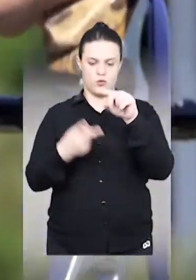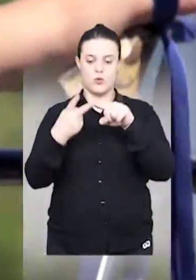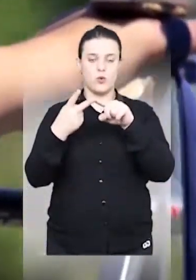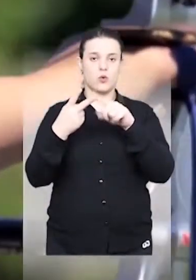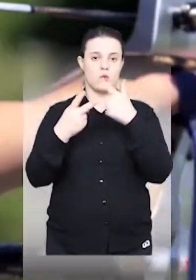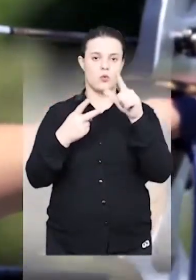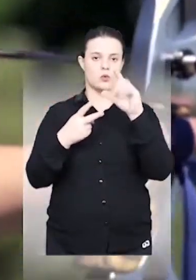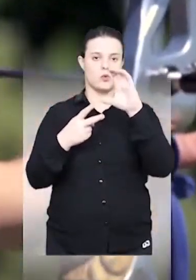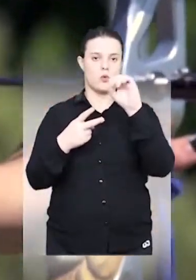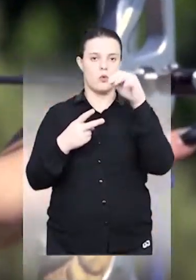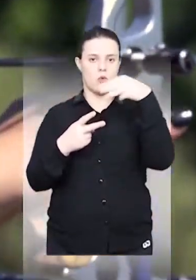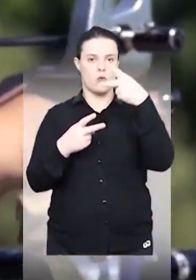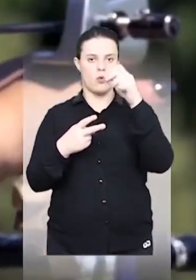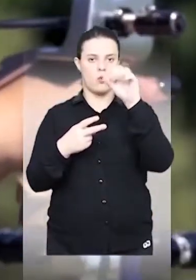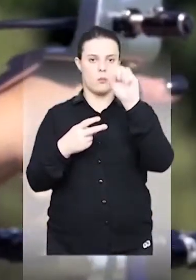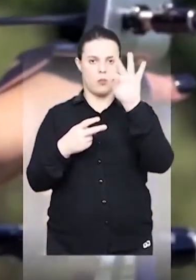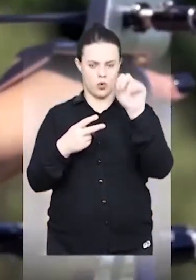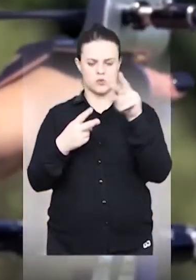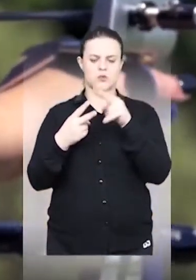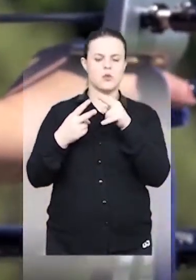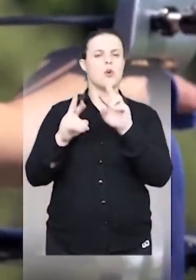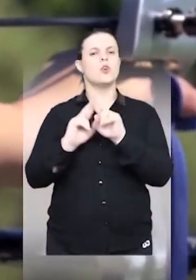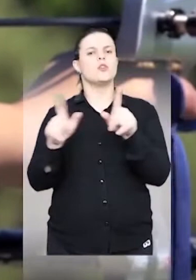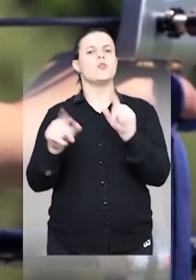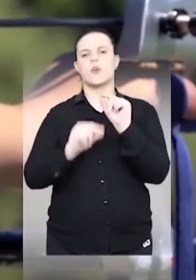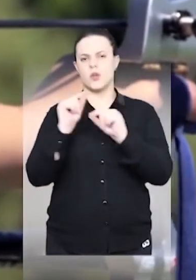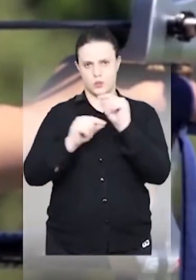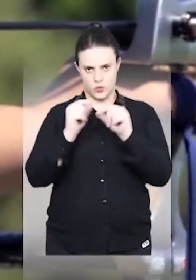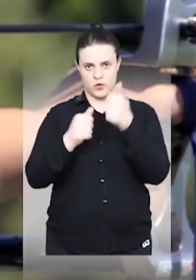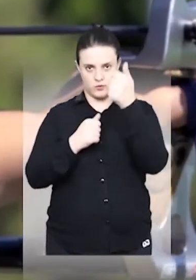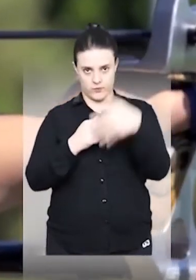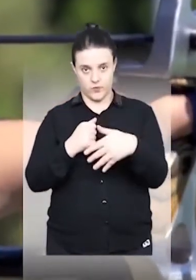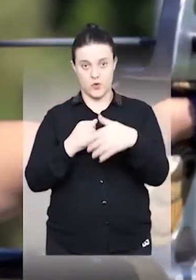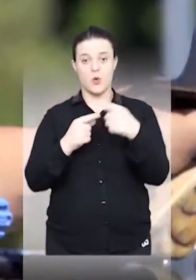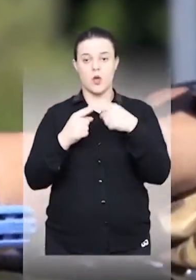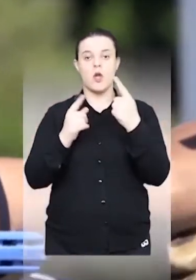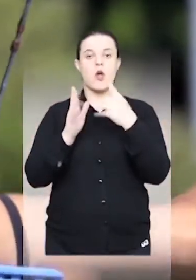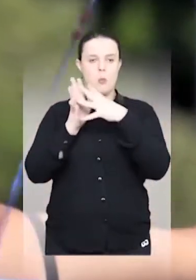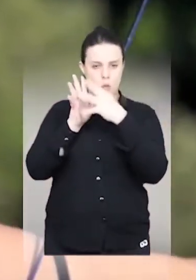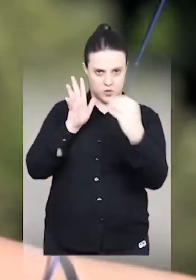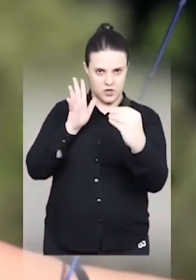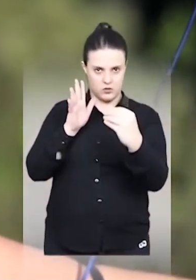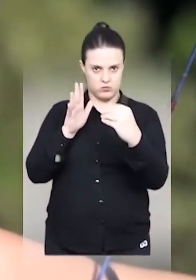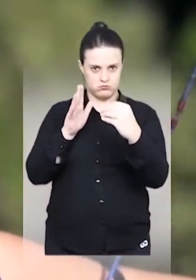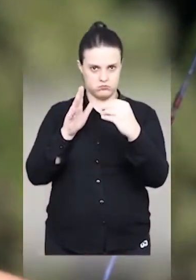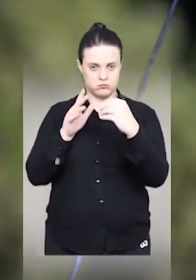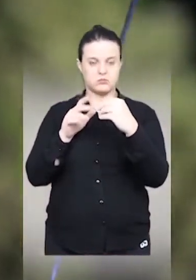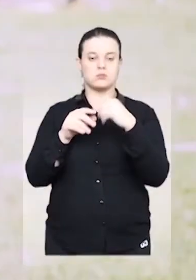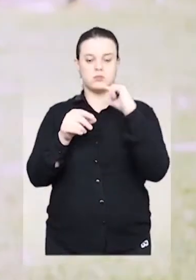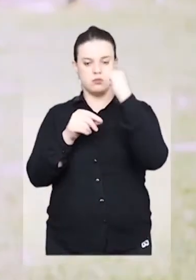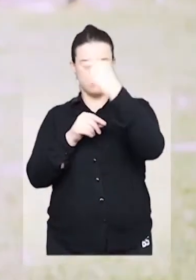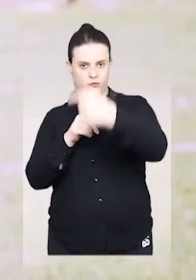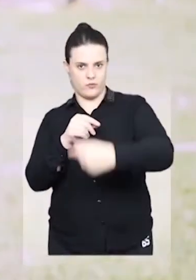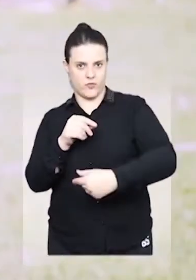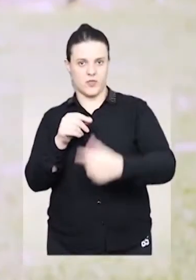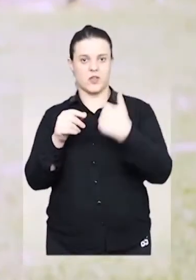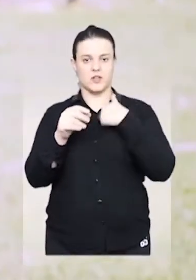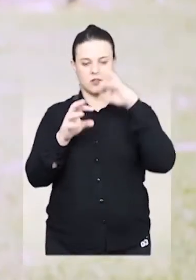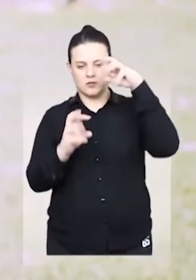temos o arco composto. Existem algumas diferenças básicas entre eles, que é o modelo do arco. O arco composto